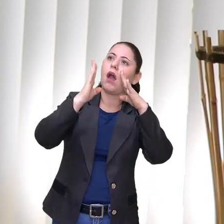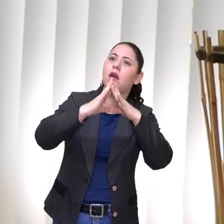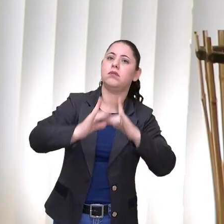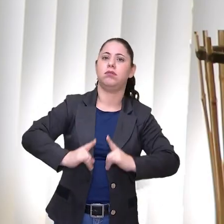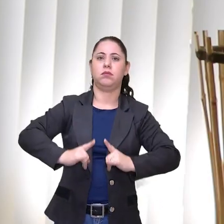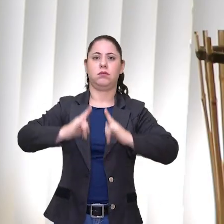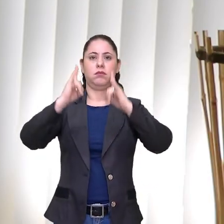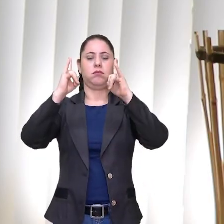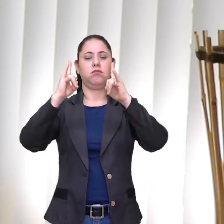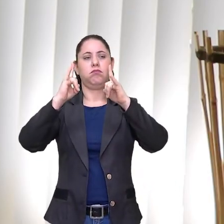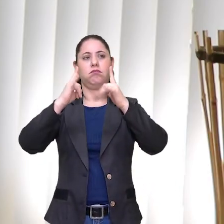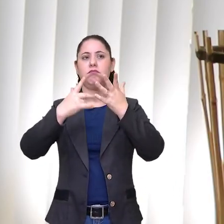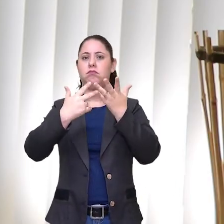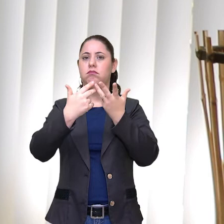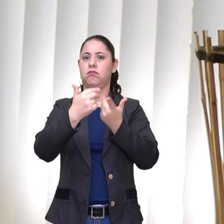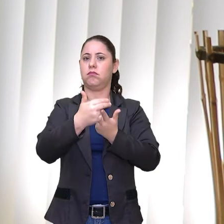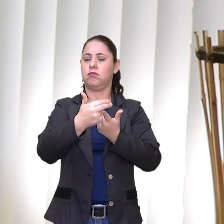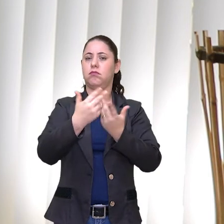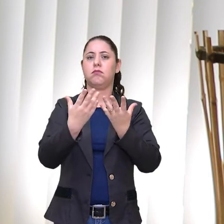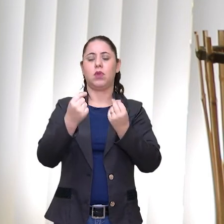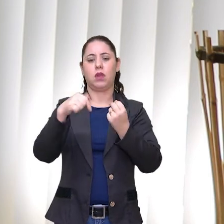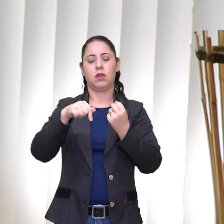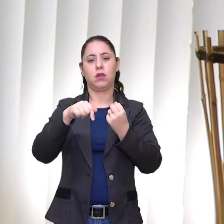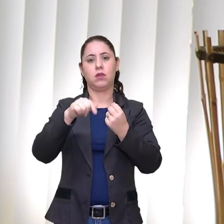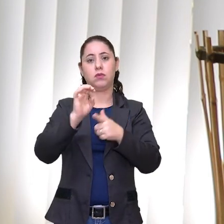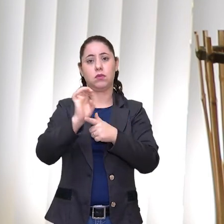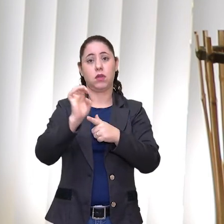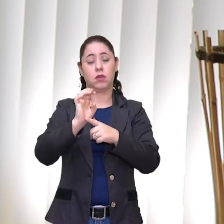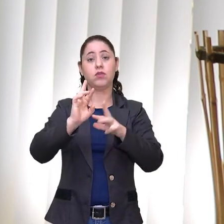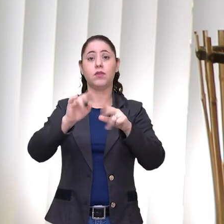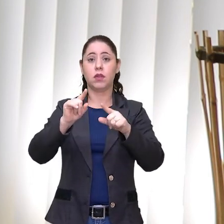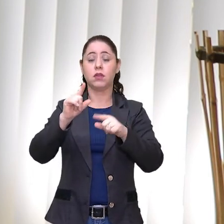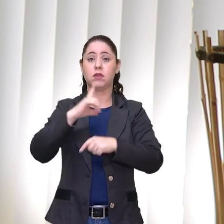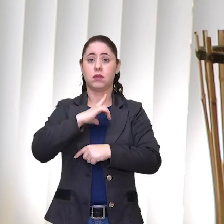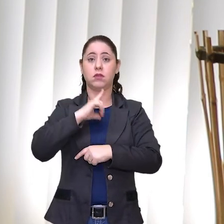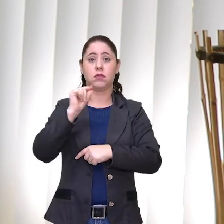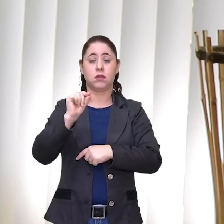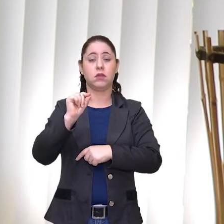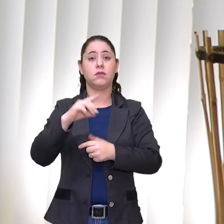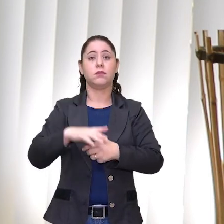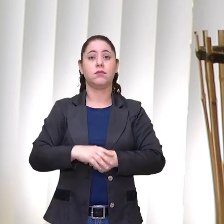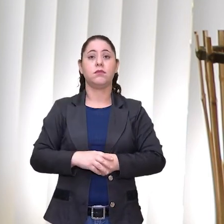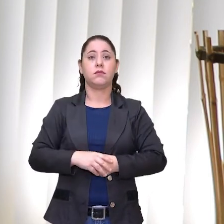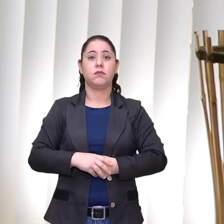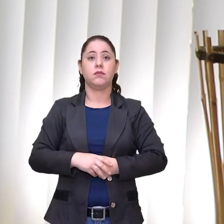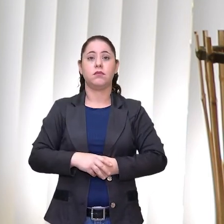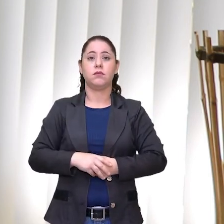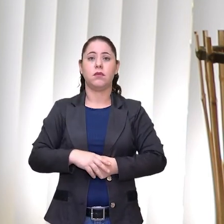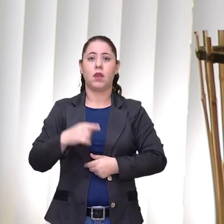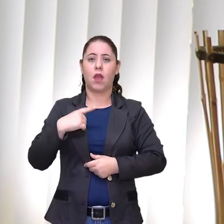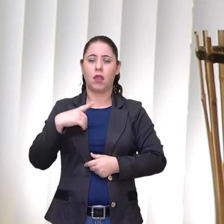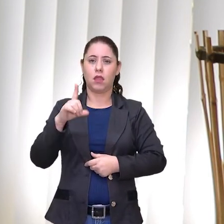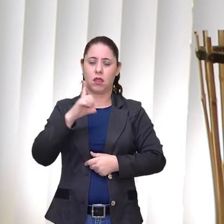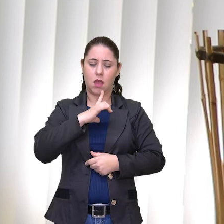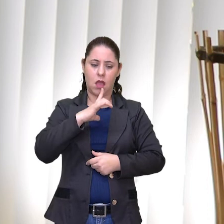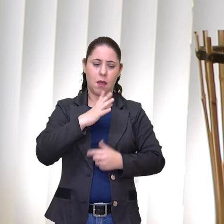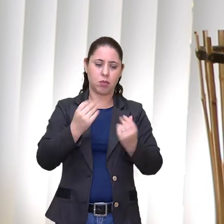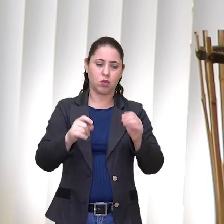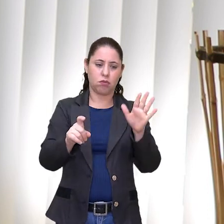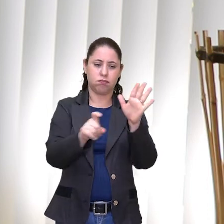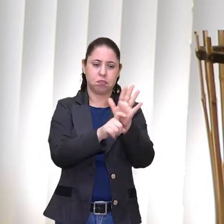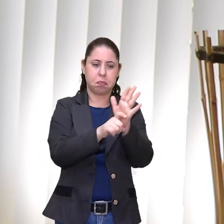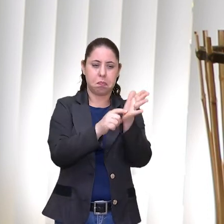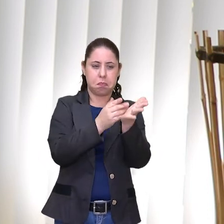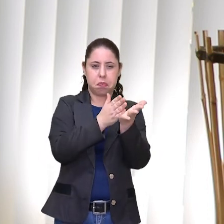carros, mas os imóveis, enfim. O que nós temos no estado, uma peculiaridade, é que nós somos um corredor